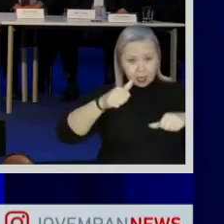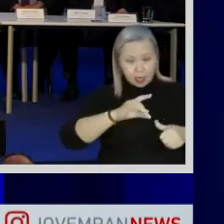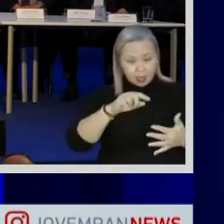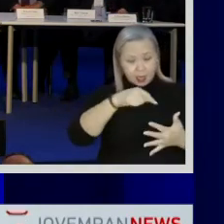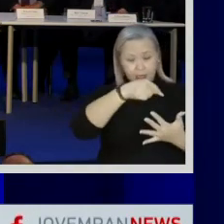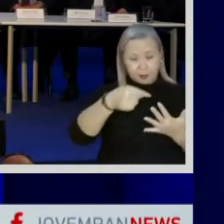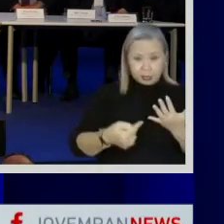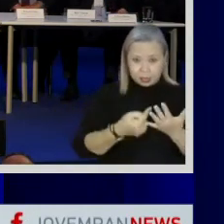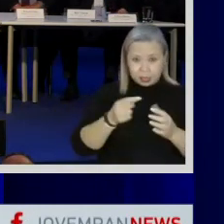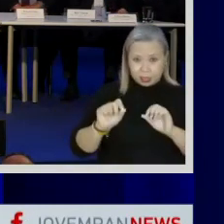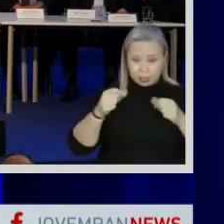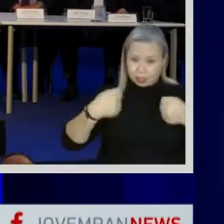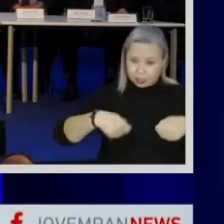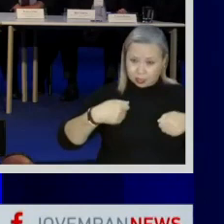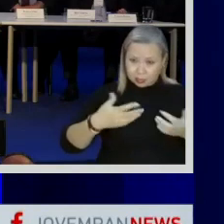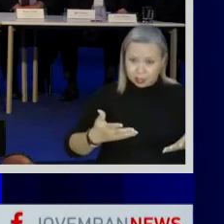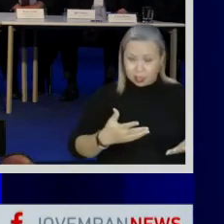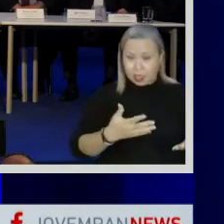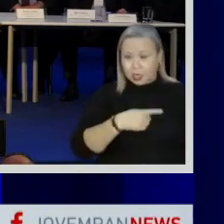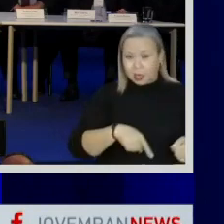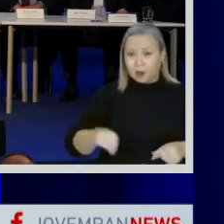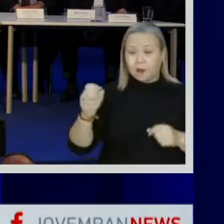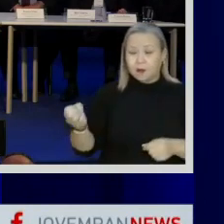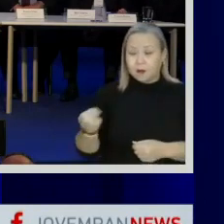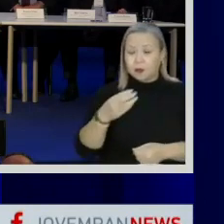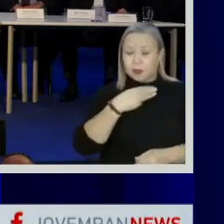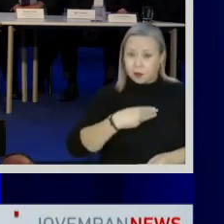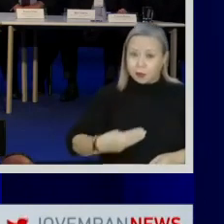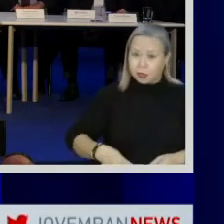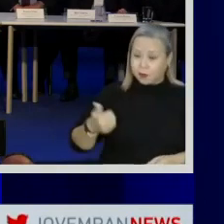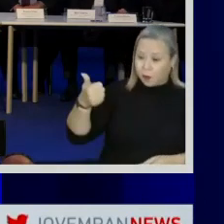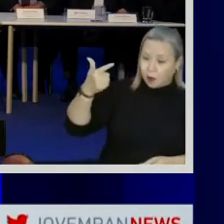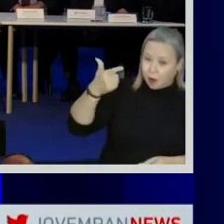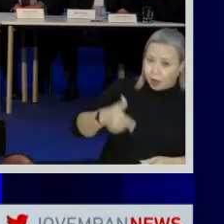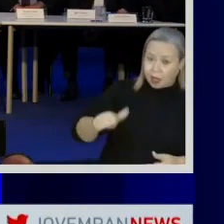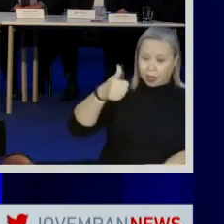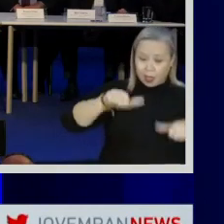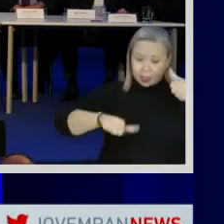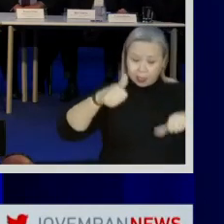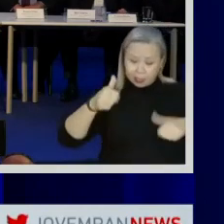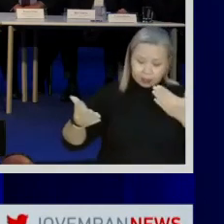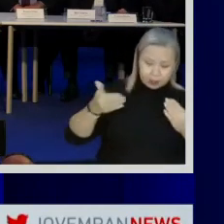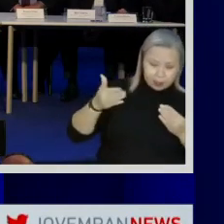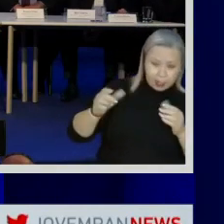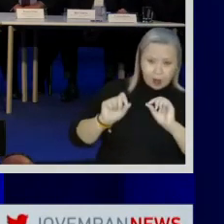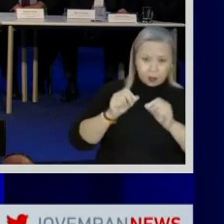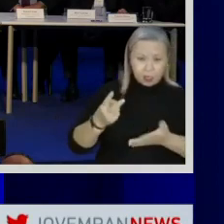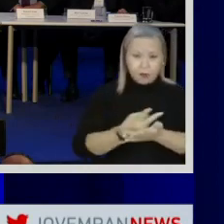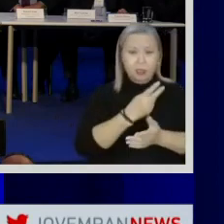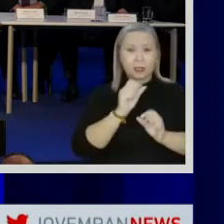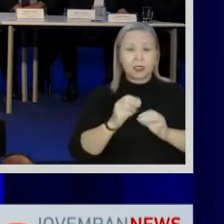ser confirmada para a BNDES ou para a Petrobras, implicaria um retrocesso também na lei das